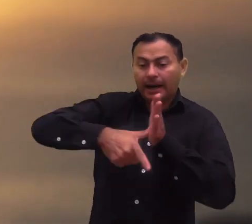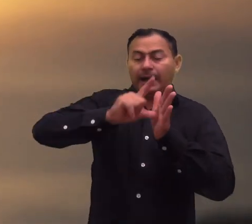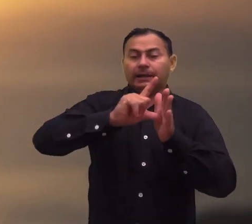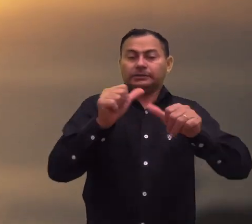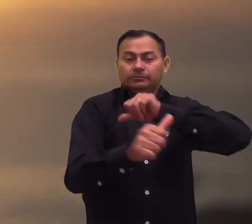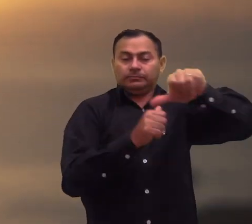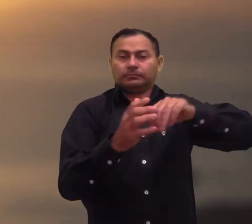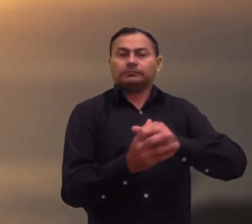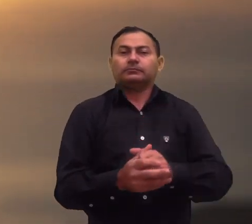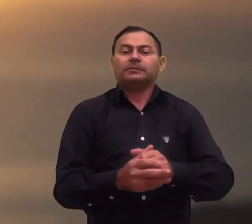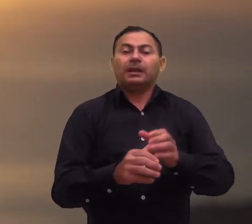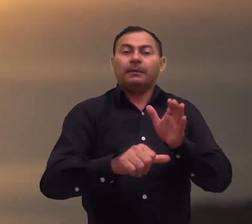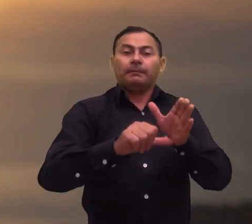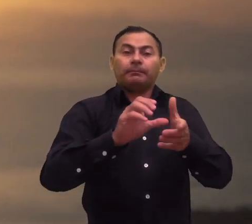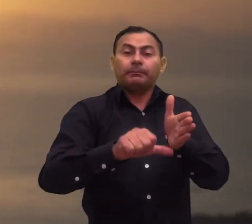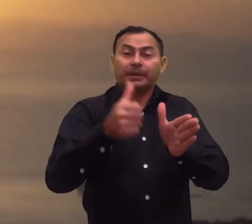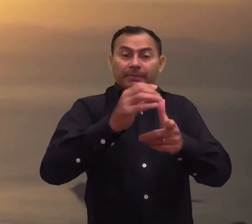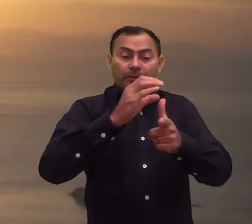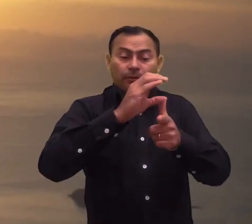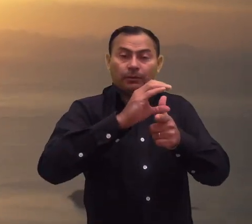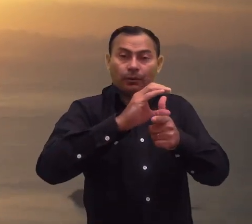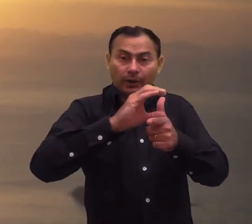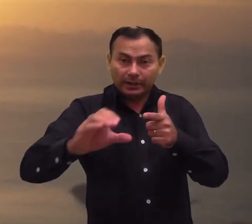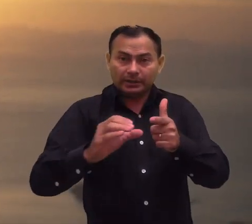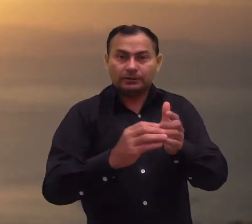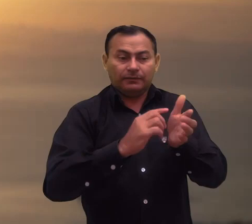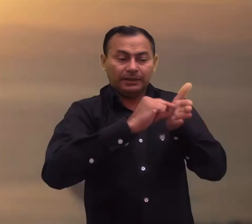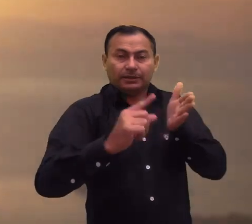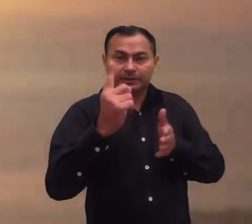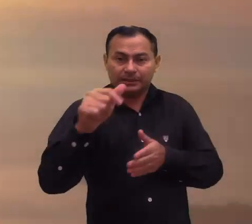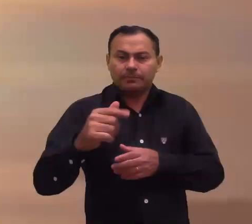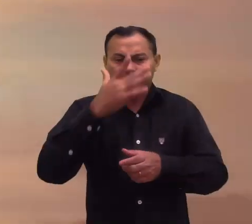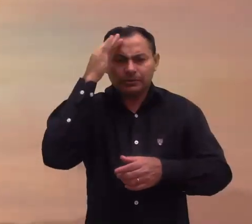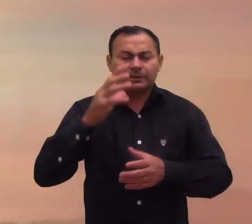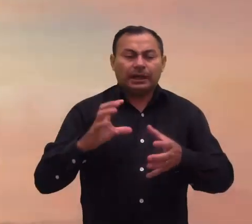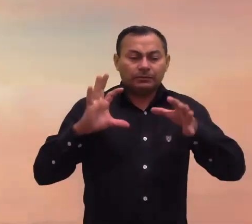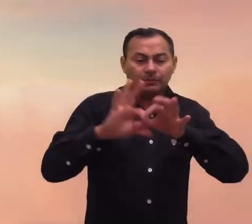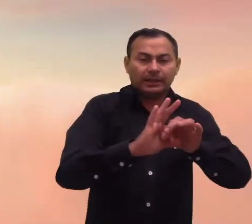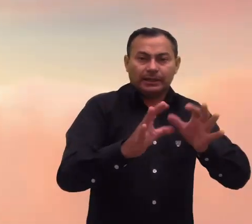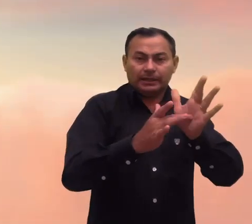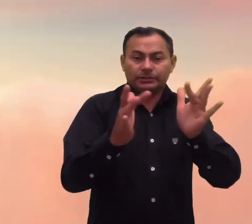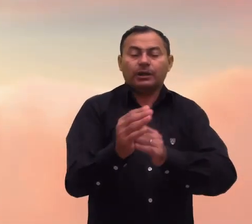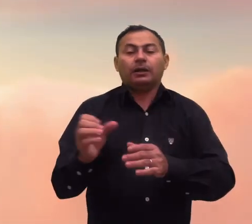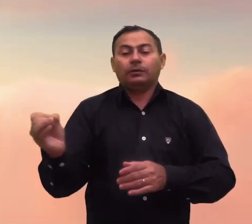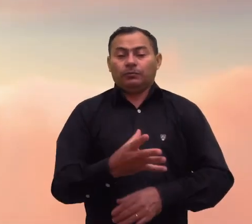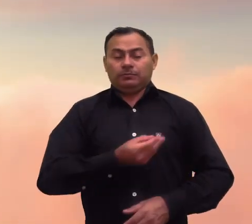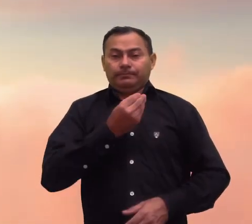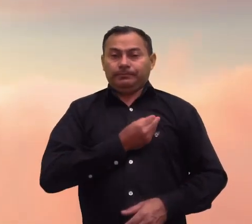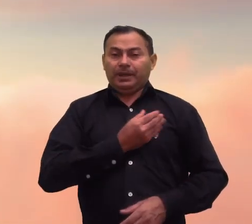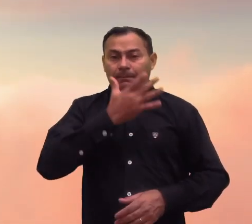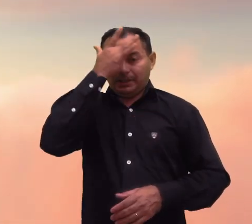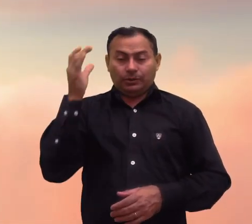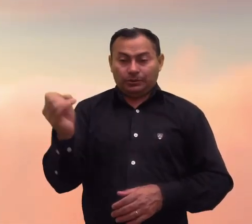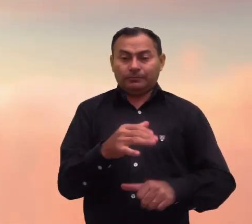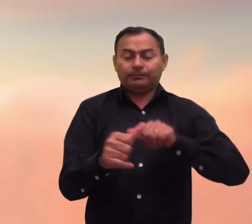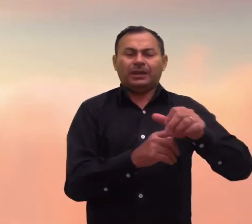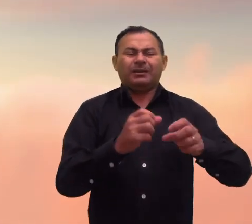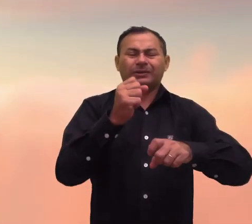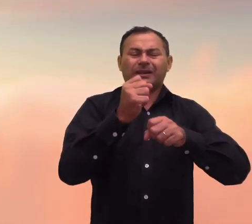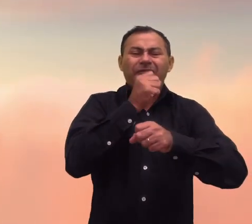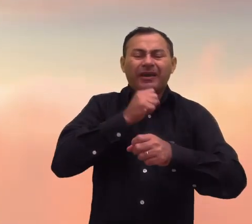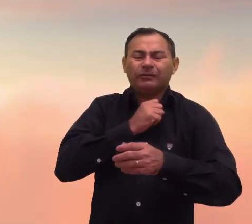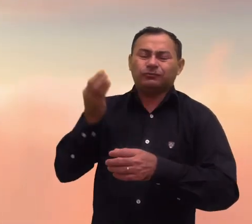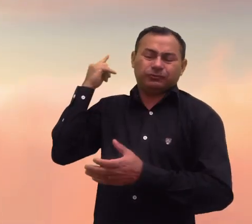nascimento. Em 2 Coríntios 5, versículo 17, nós lemos assim: Portanto, se alguém está em Cristo, é nova criação. As